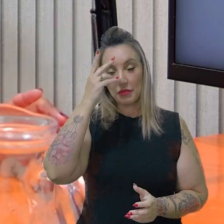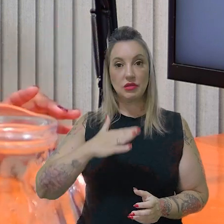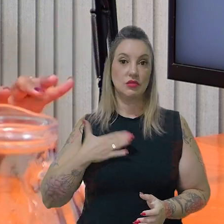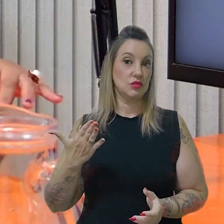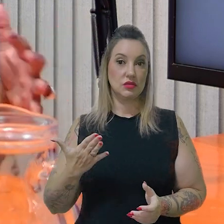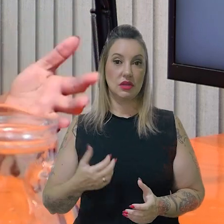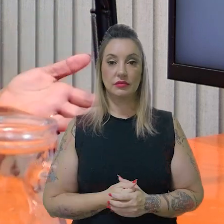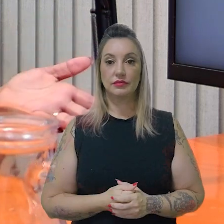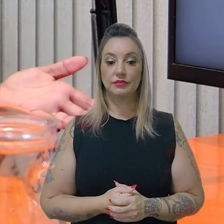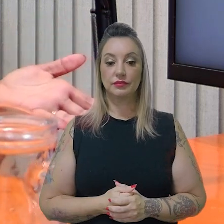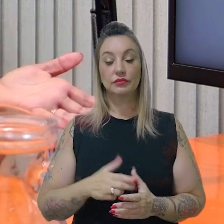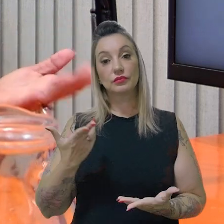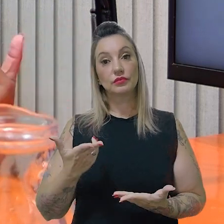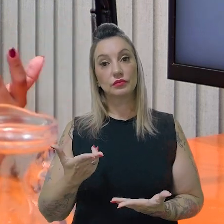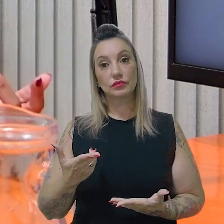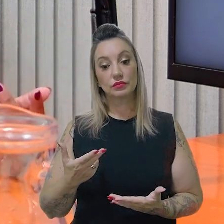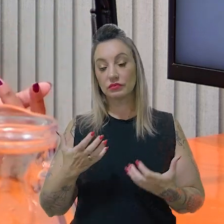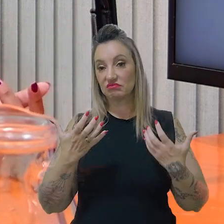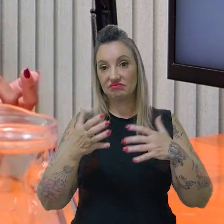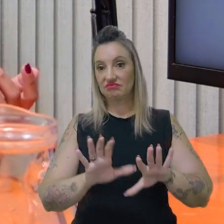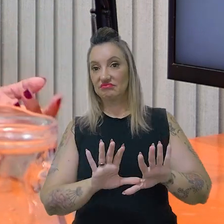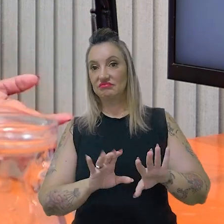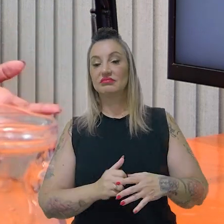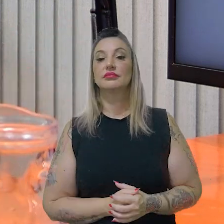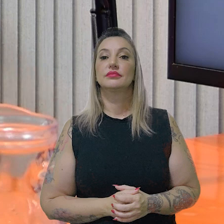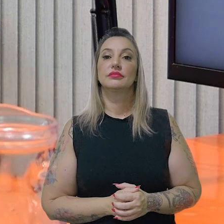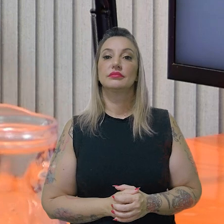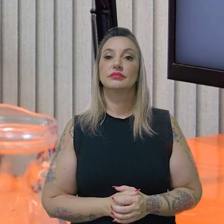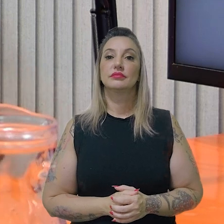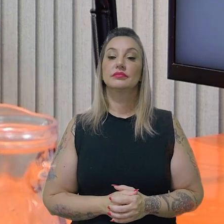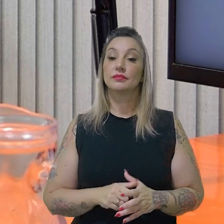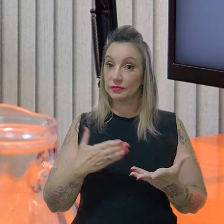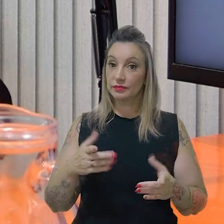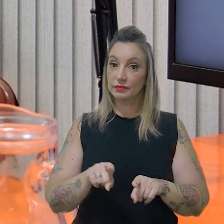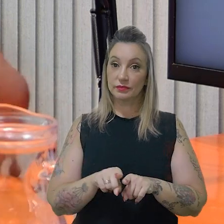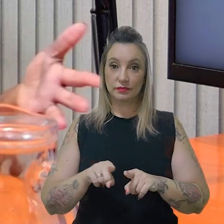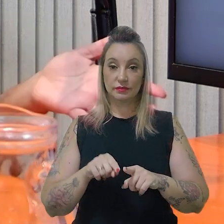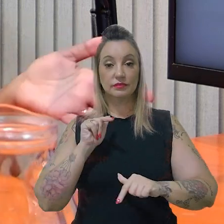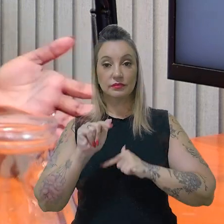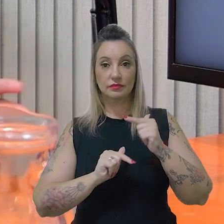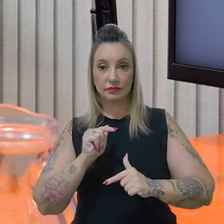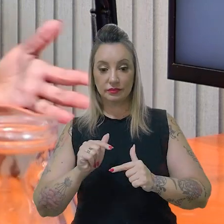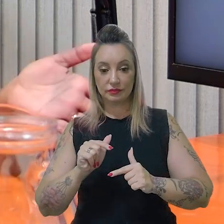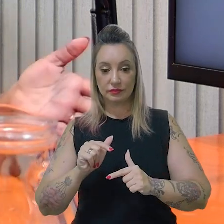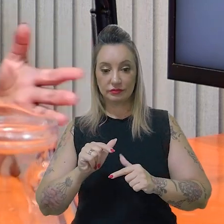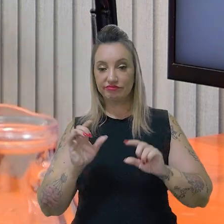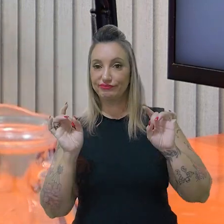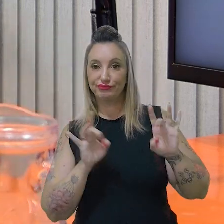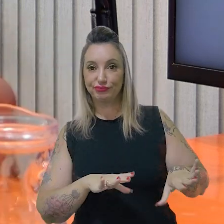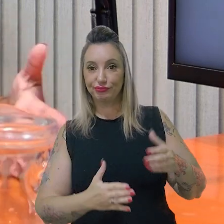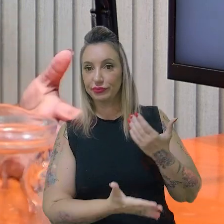ou de que a pouco não querer mais e aí além de de um trabalho ser jogado no lixo vamos dizer